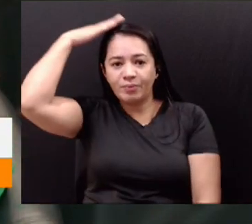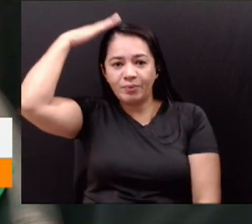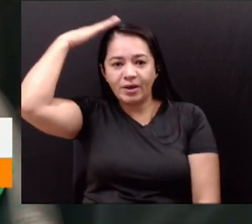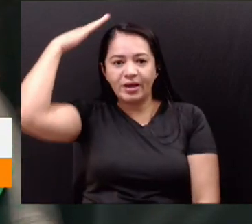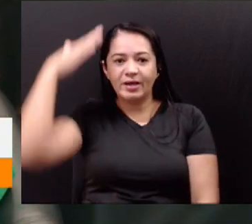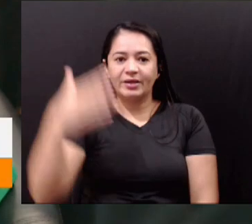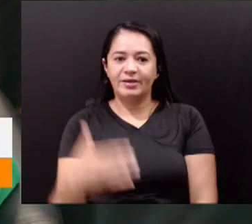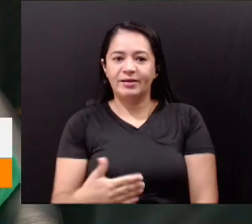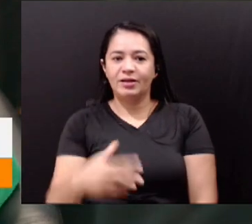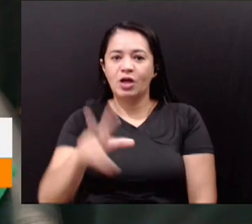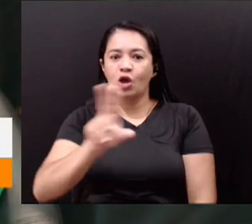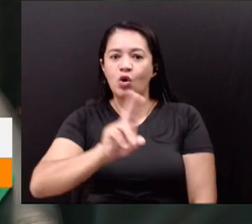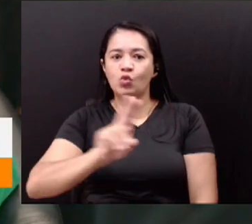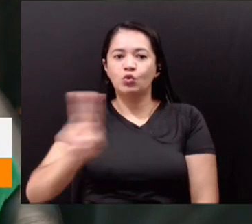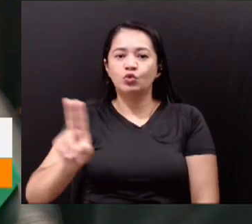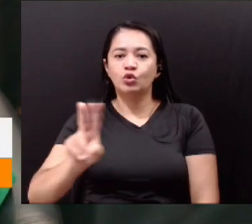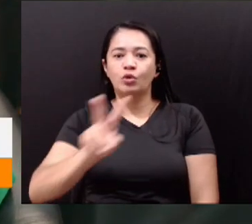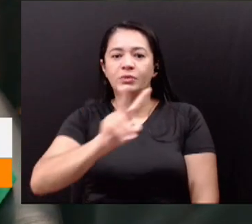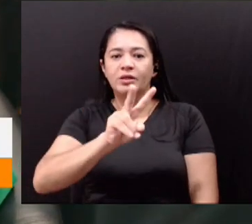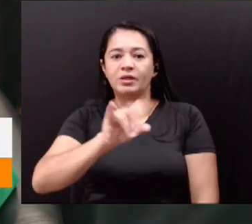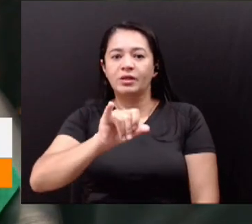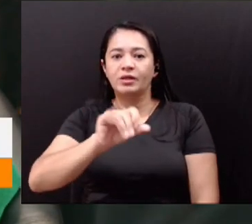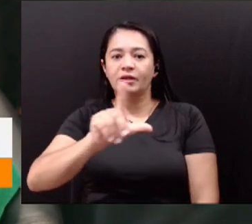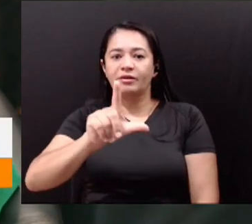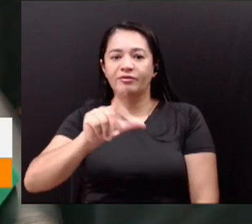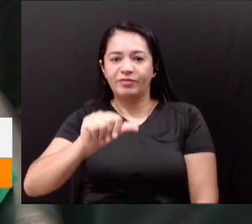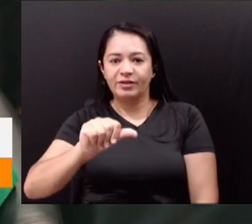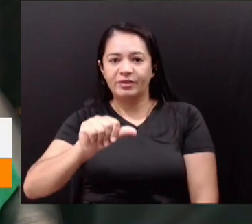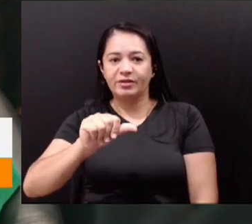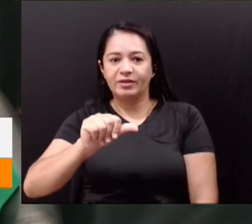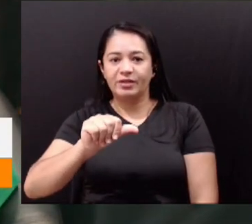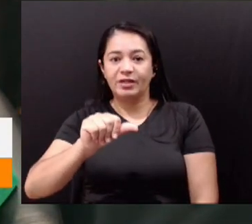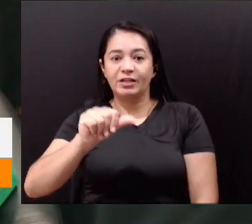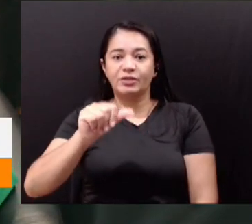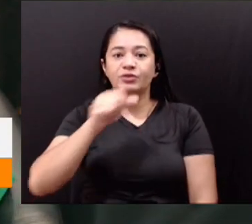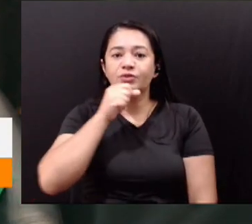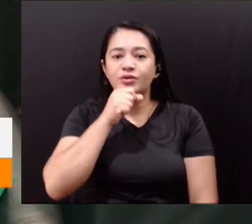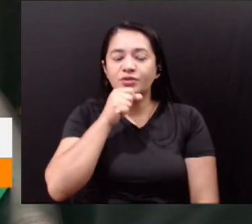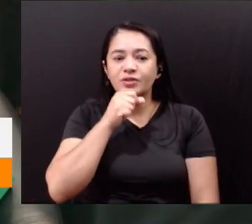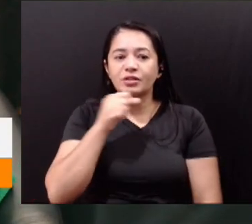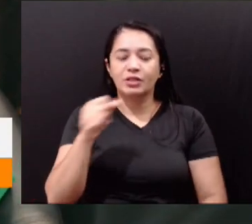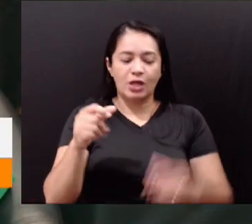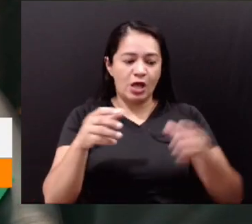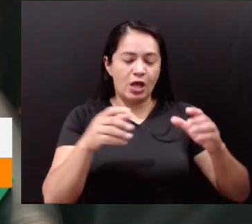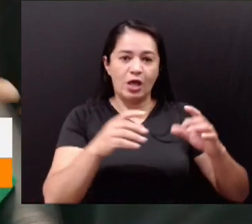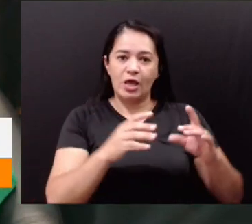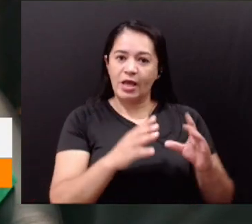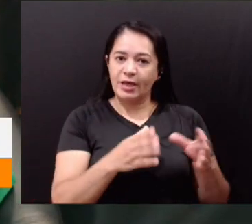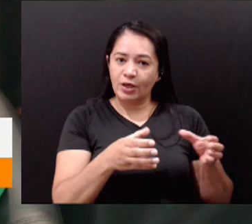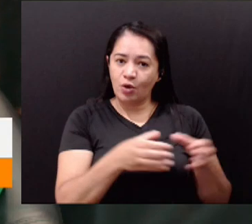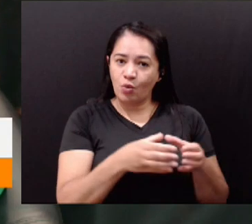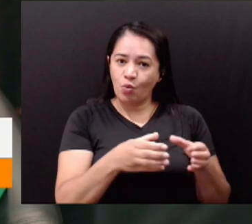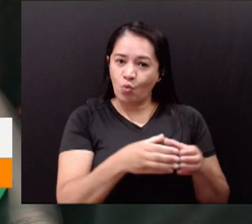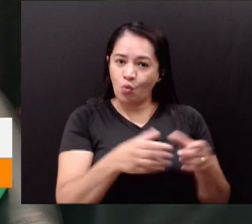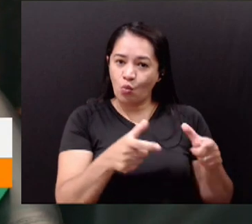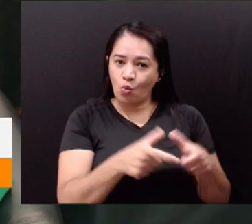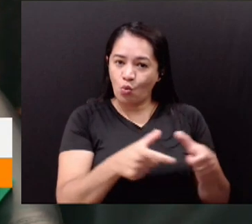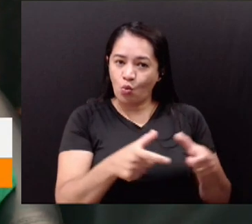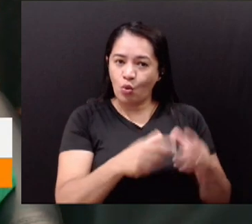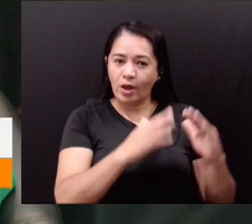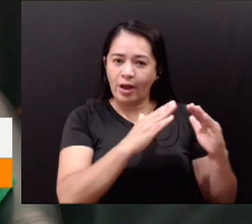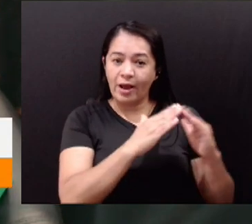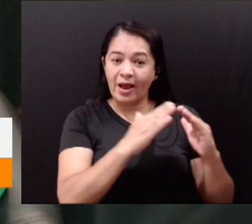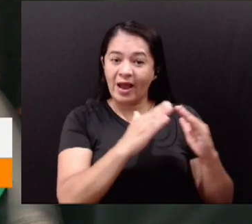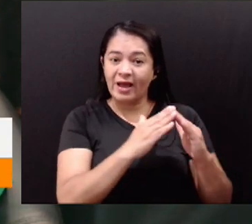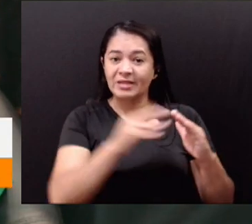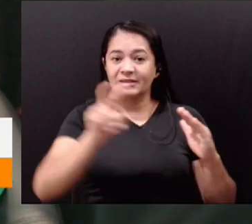Idosos, né? Então, é um espaço, é um condomínio com 50 casas, não são tantas casas, cada cidade tem uma,